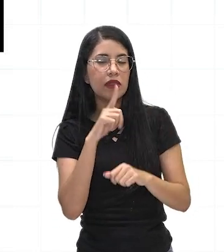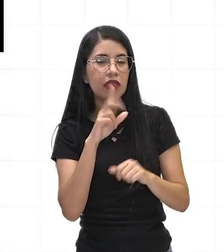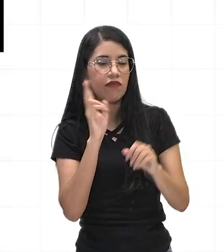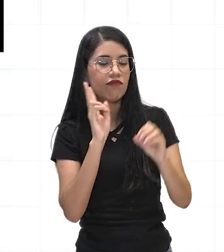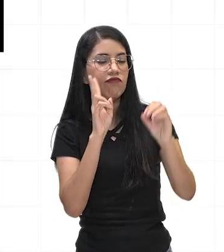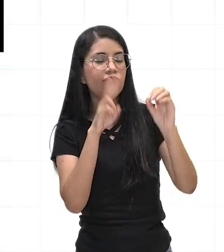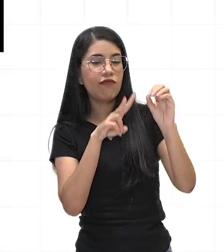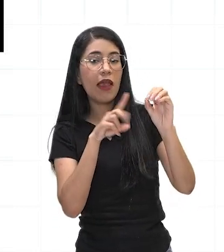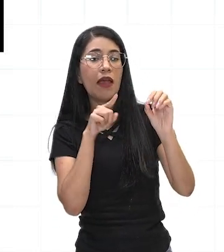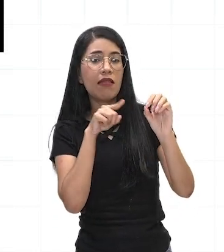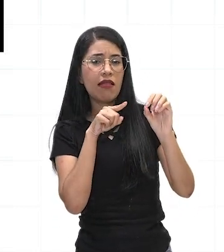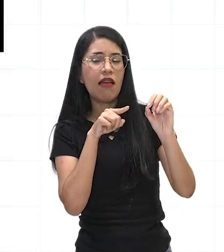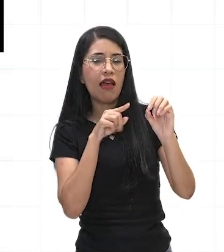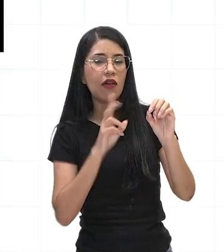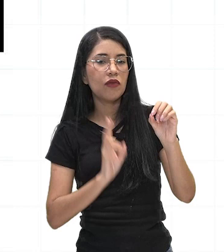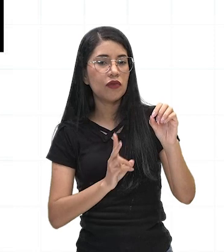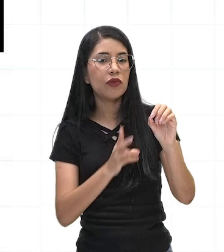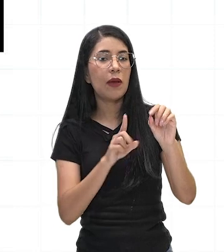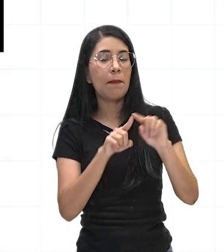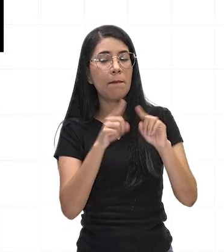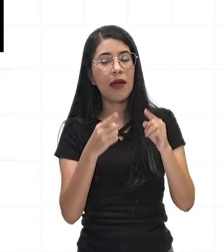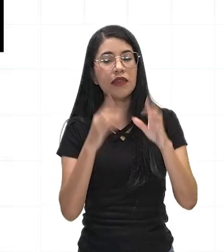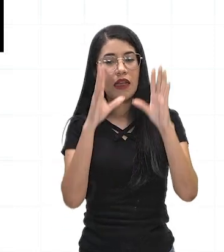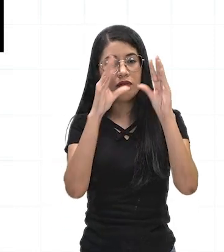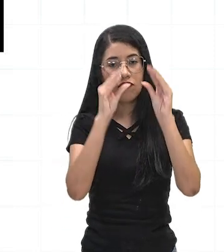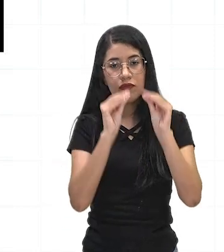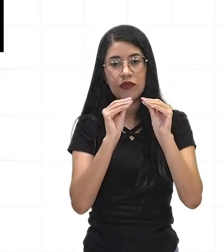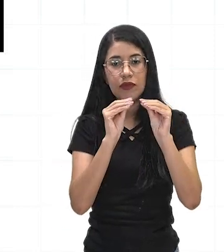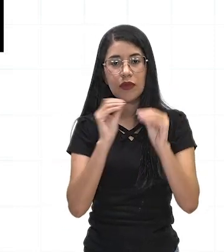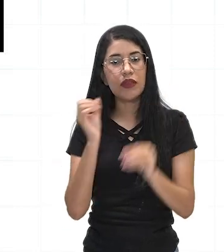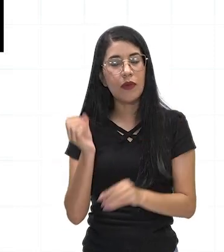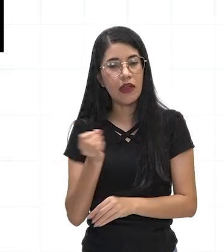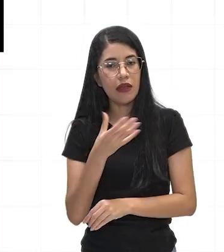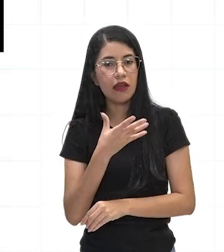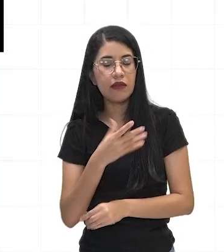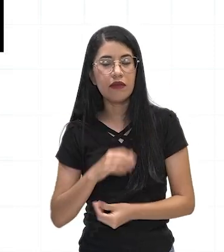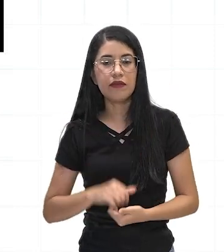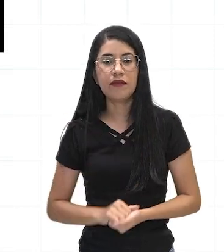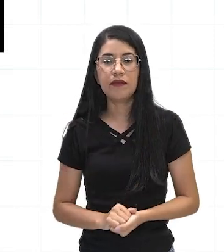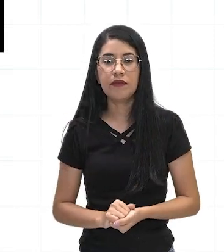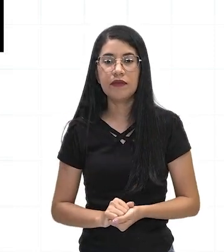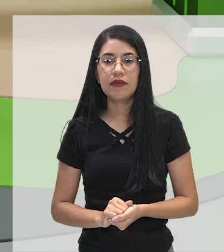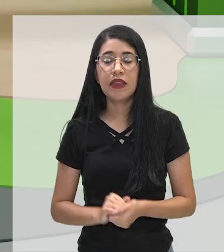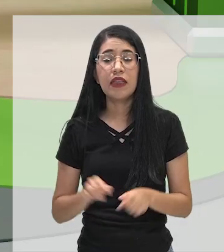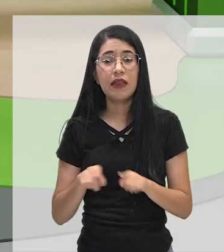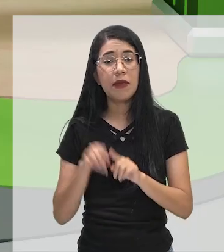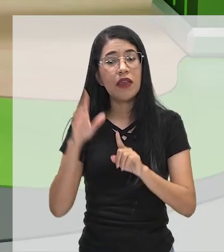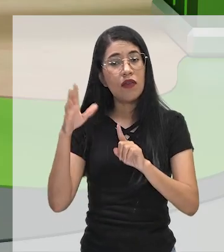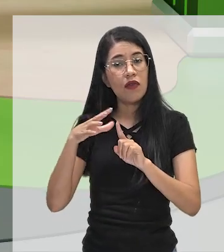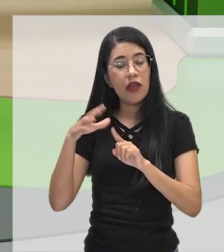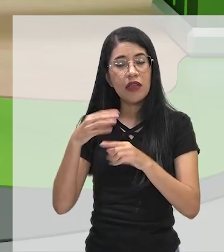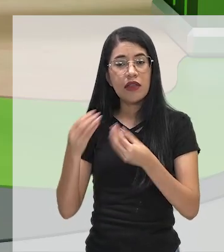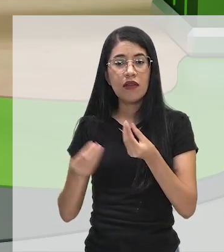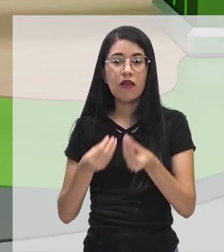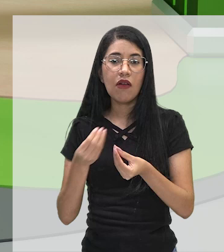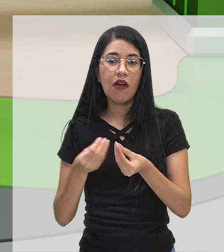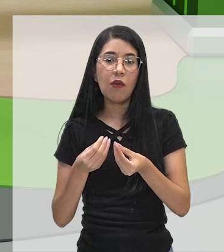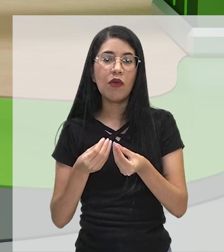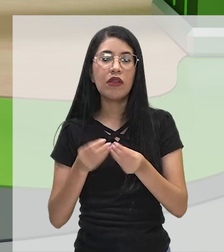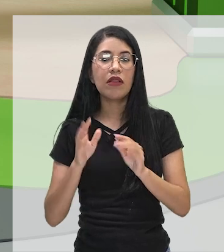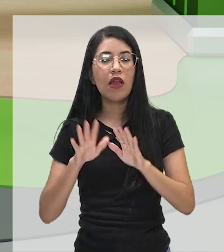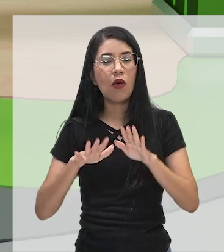visualize. A lua está lá, mas a gente não vê, então é a fase de lua nova, certo? E isso tem influência justamente no que eu falei